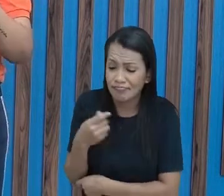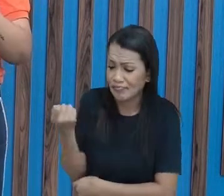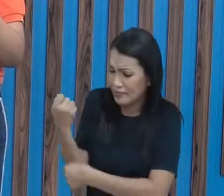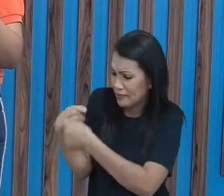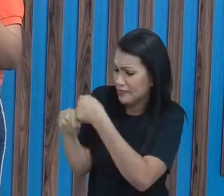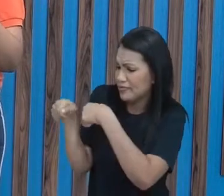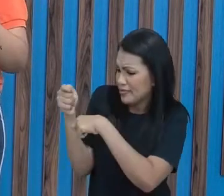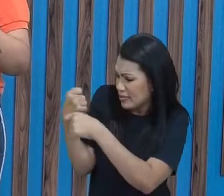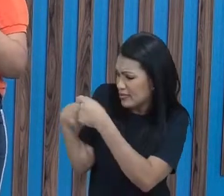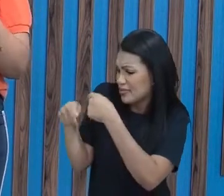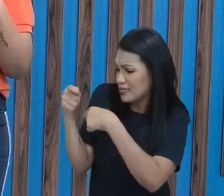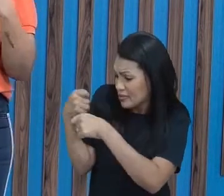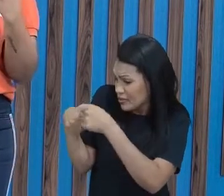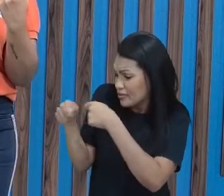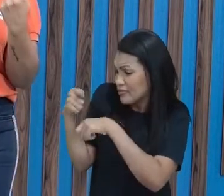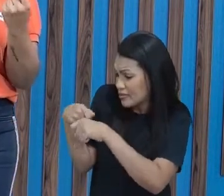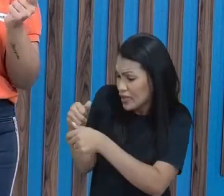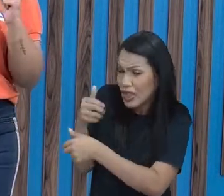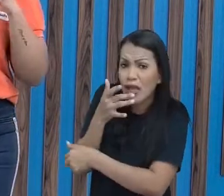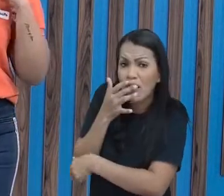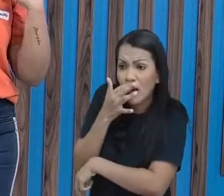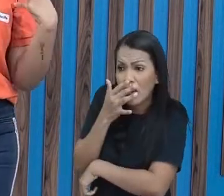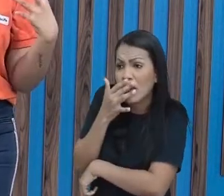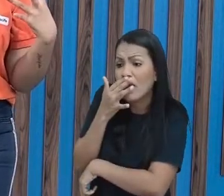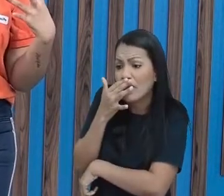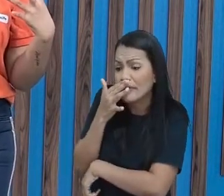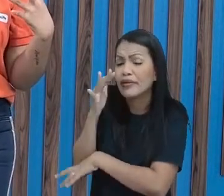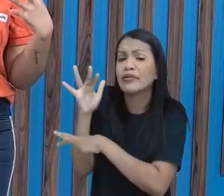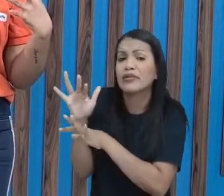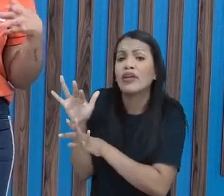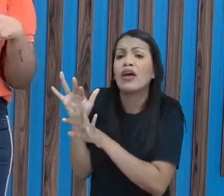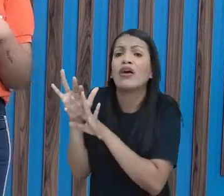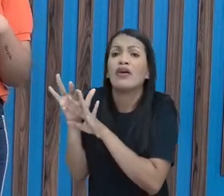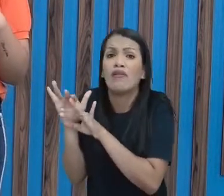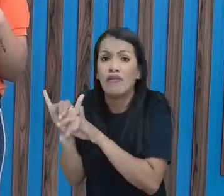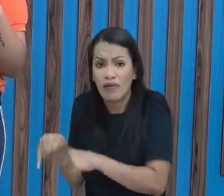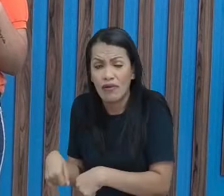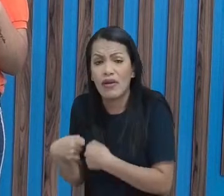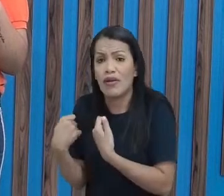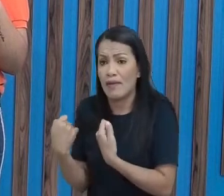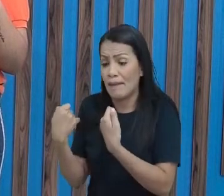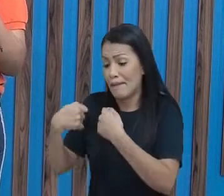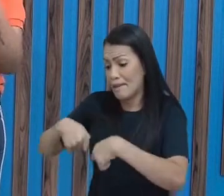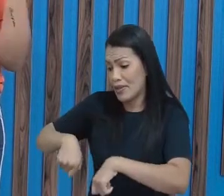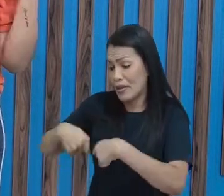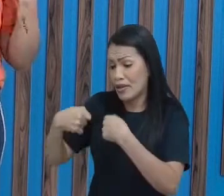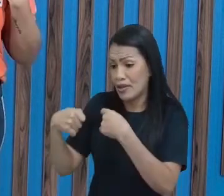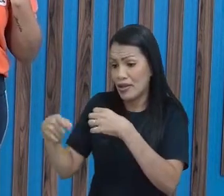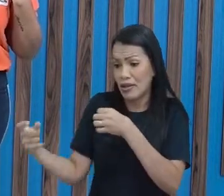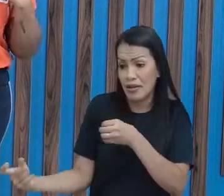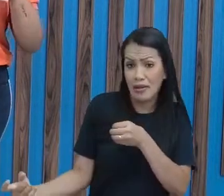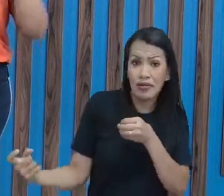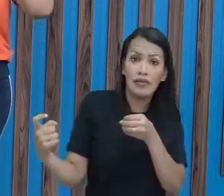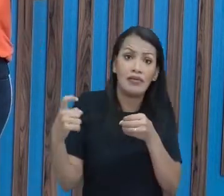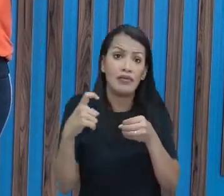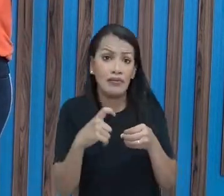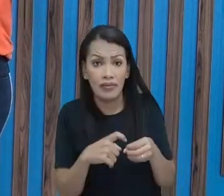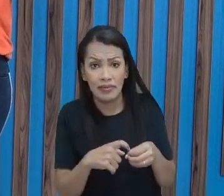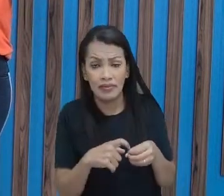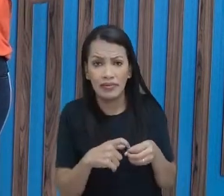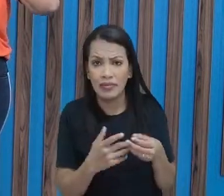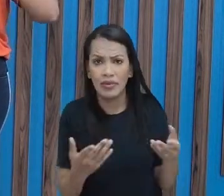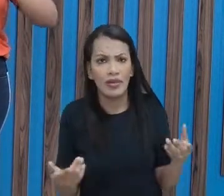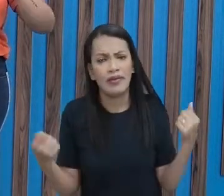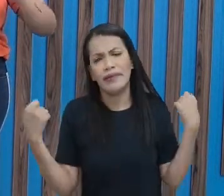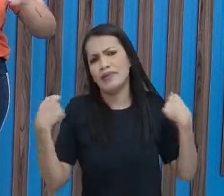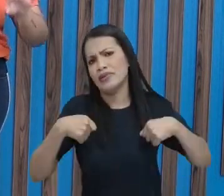tanto tecido com tantas cores distintas, no final, quando ela precisa voltar para o que era antes, ela já não precisa